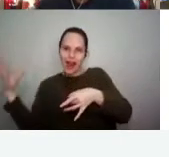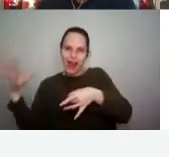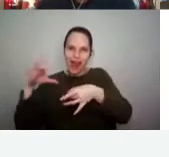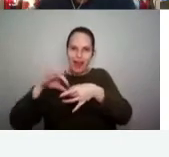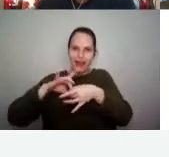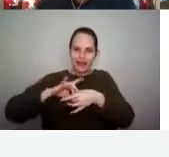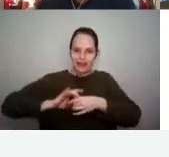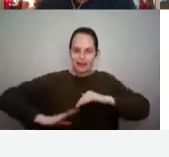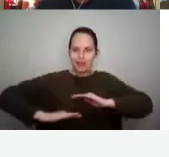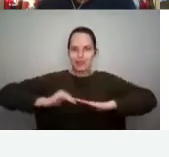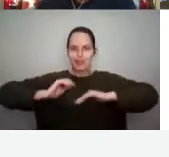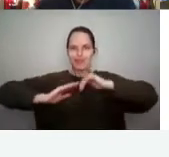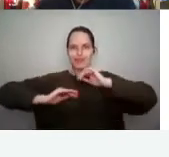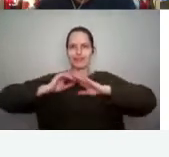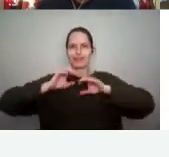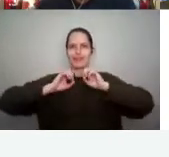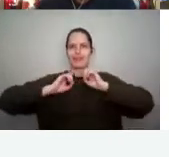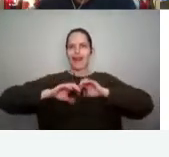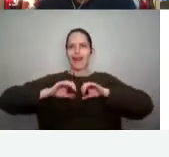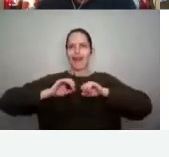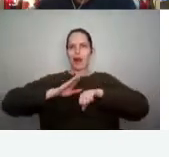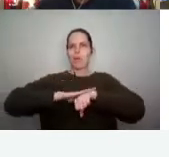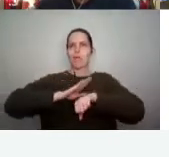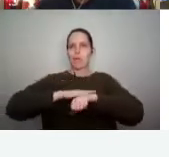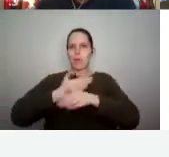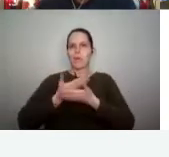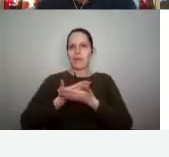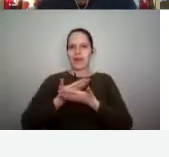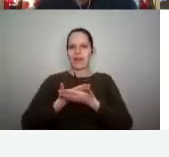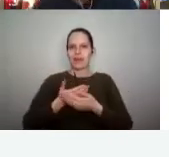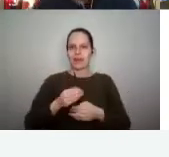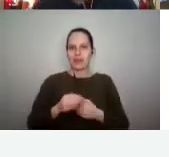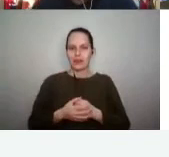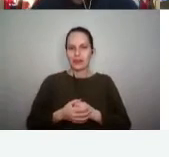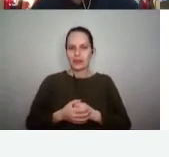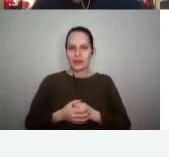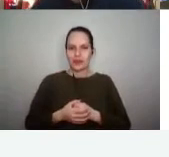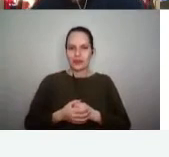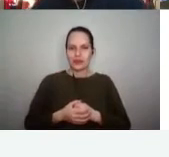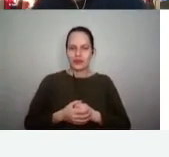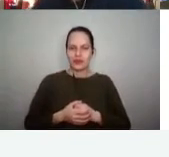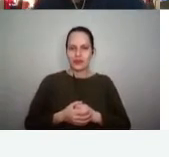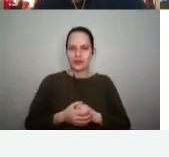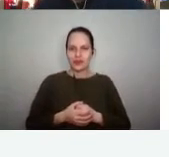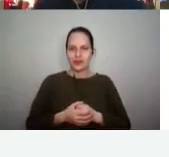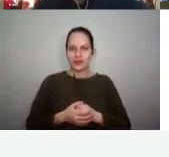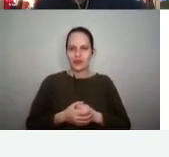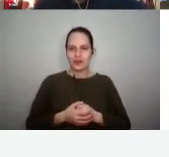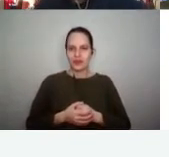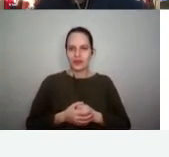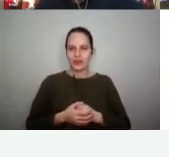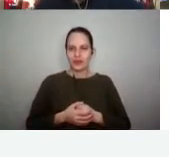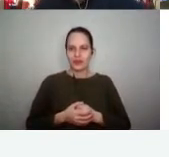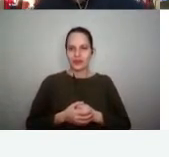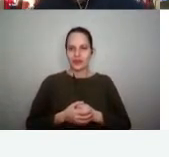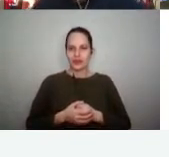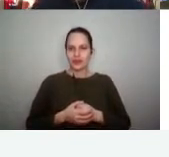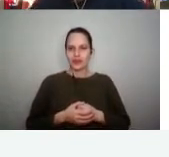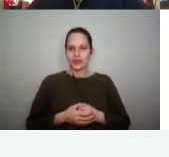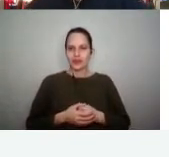pontual, né? Muito única mesmo na sua condição. Pode passar.